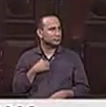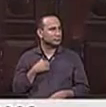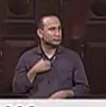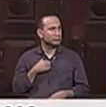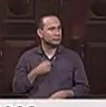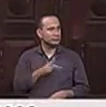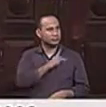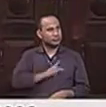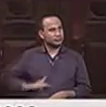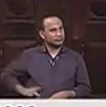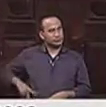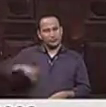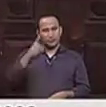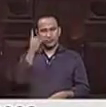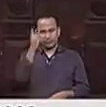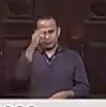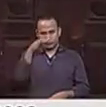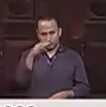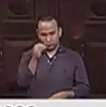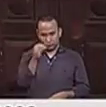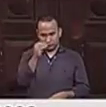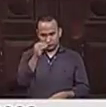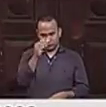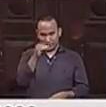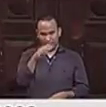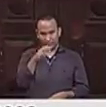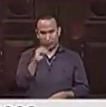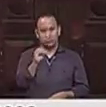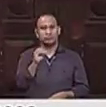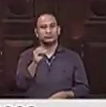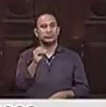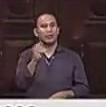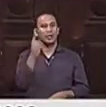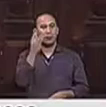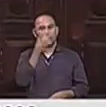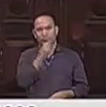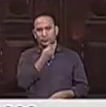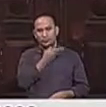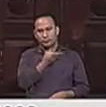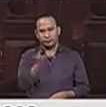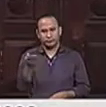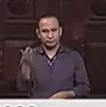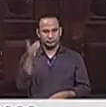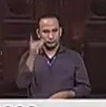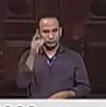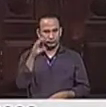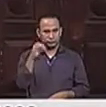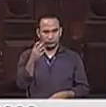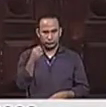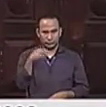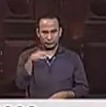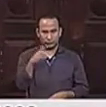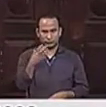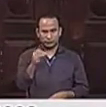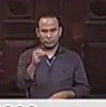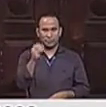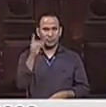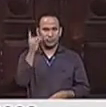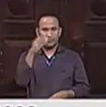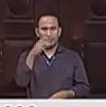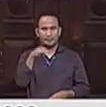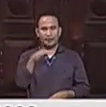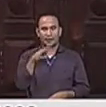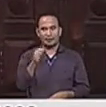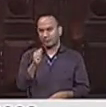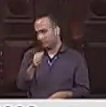senhor presidente e deputado Tio Carlos, senhores deputados, senhoras deputadas, em especial o deputado Chico Machado, deputada Marta